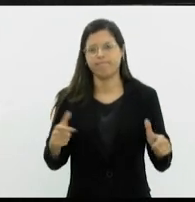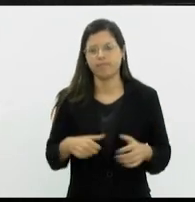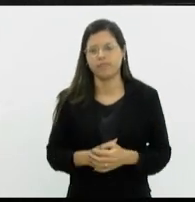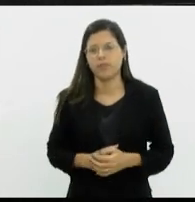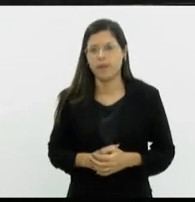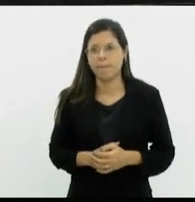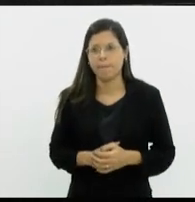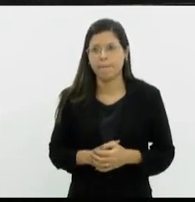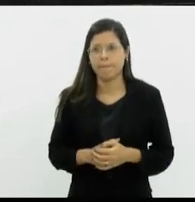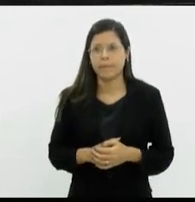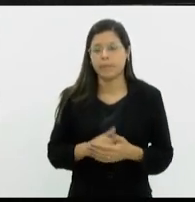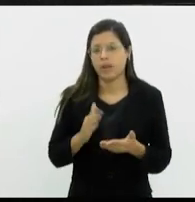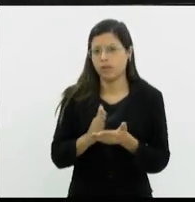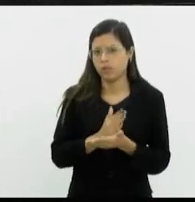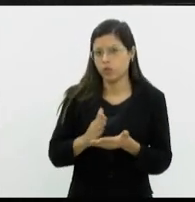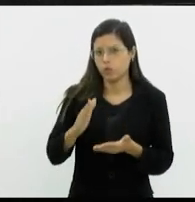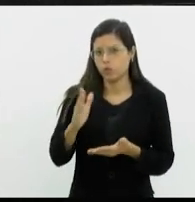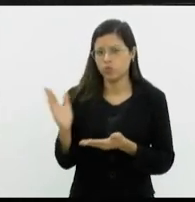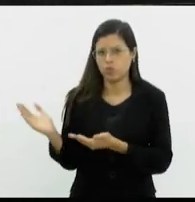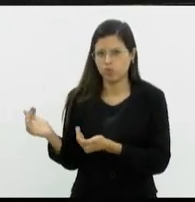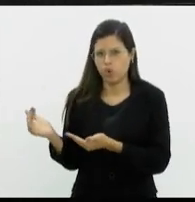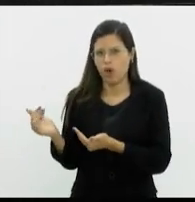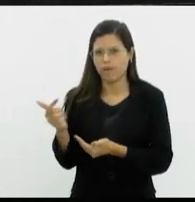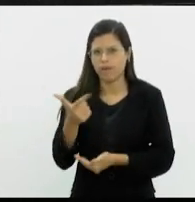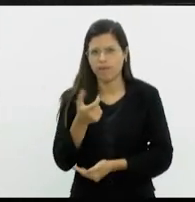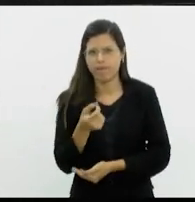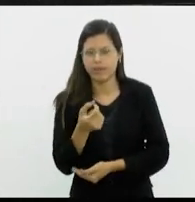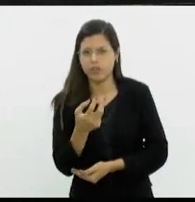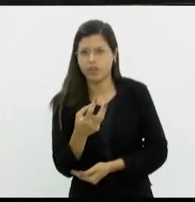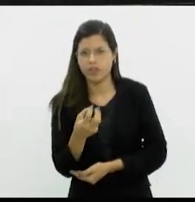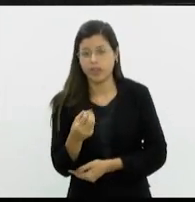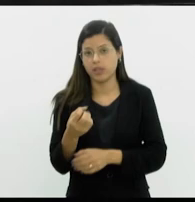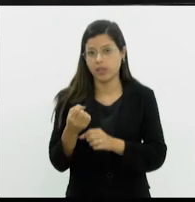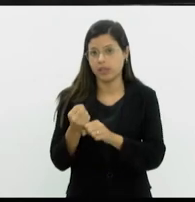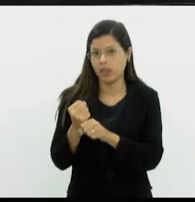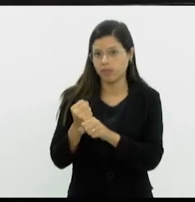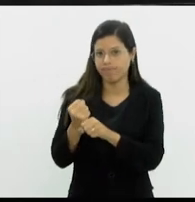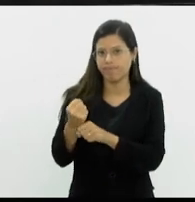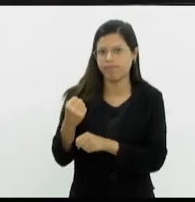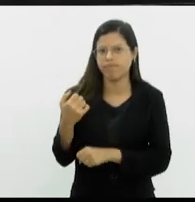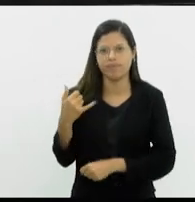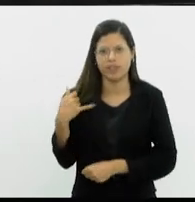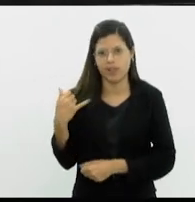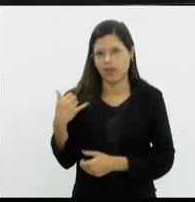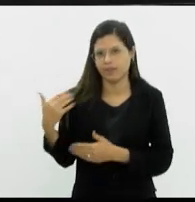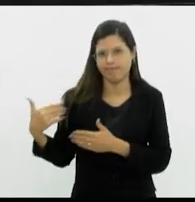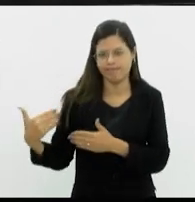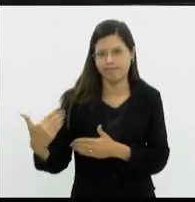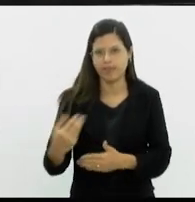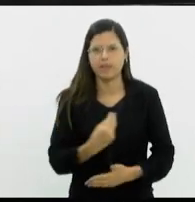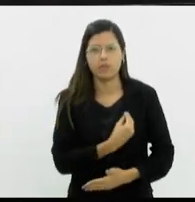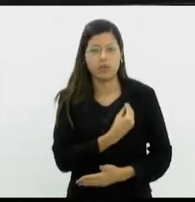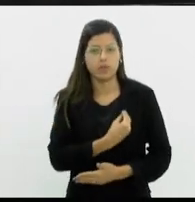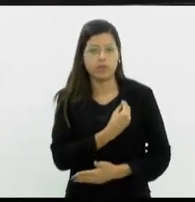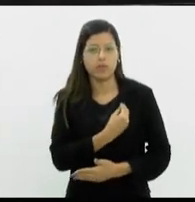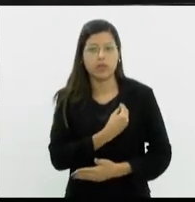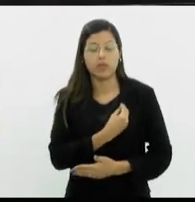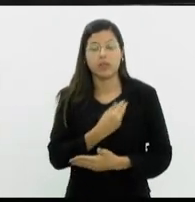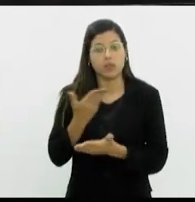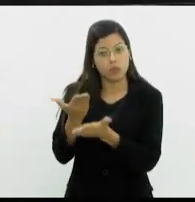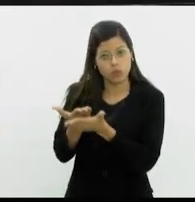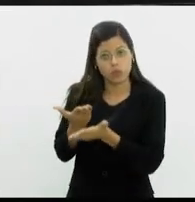das vezes um jovem passa 20, 30 anos da sua vida dedicando aos